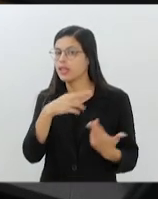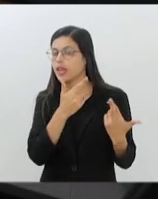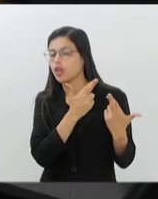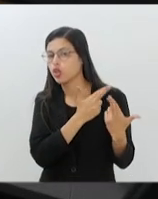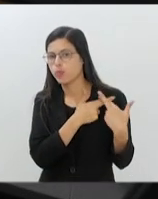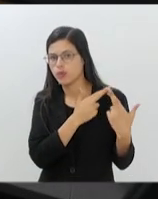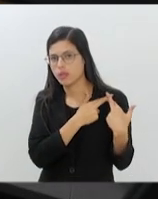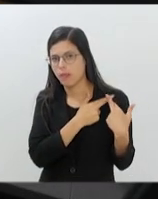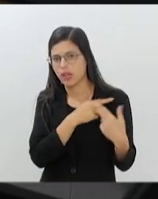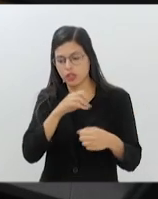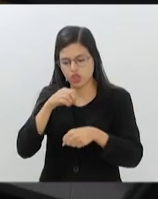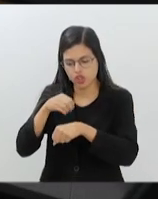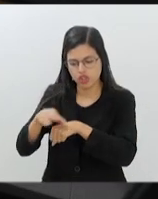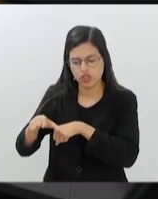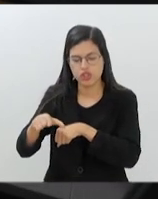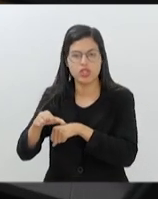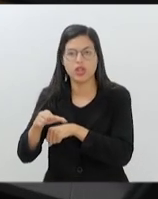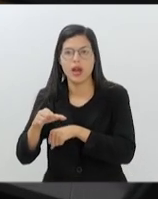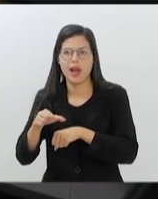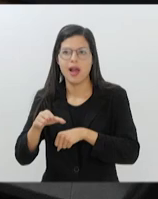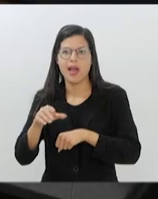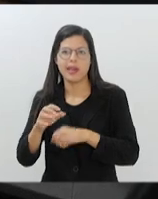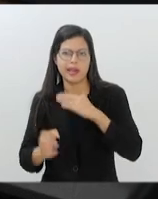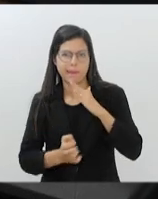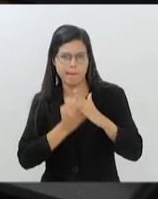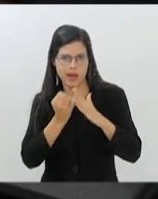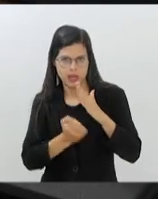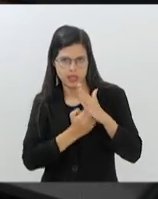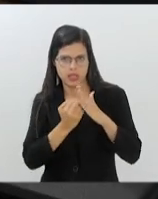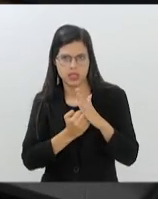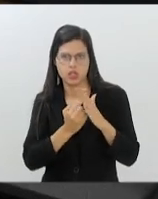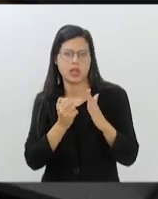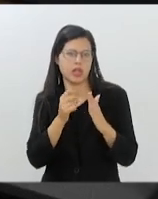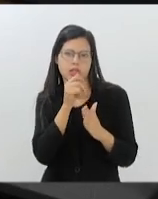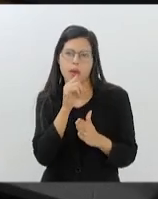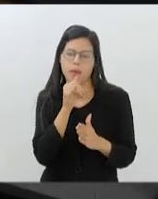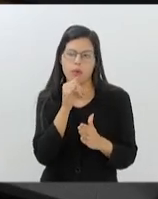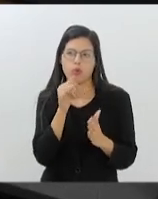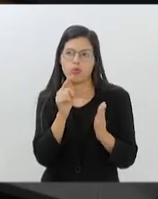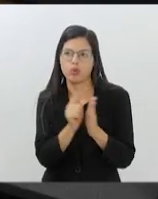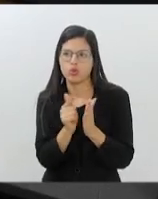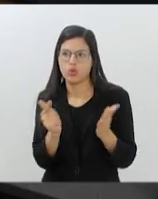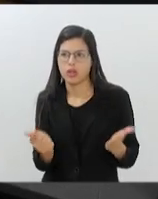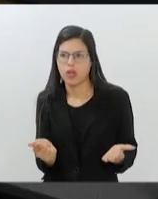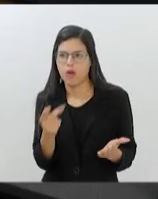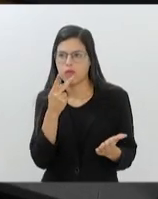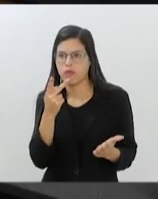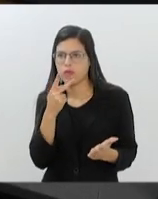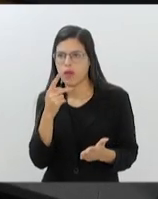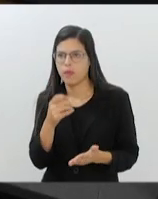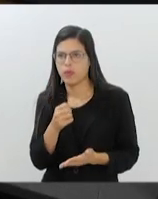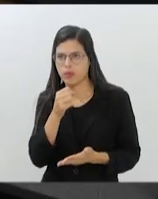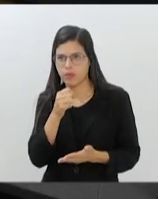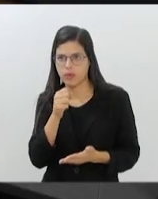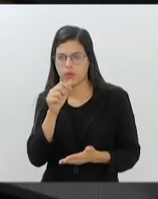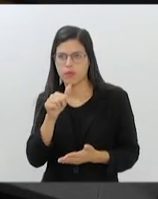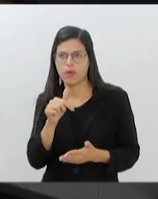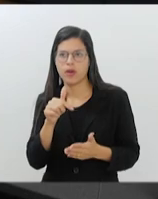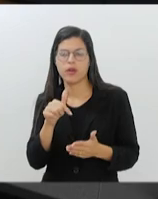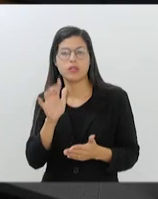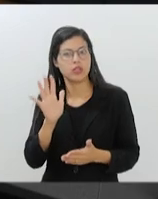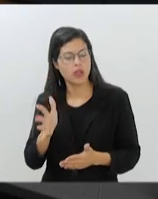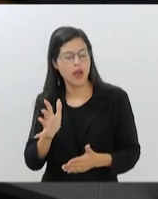indicar veículos pontuais correto o senhor já fez isso fala no microfone por favor o senhor já fez isso